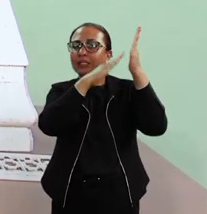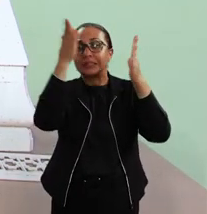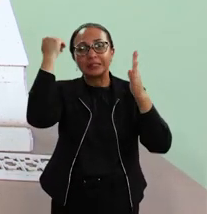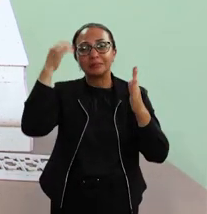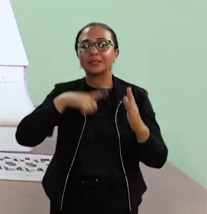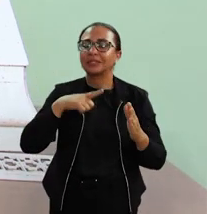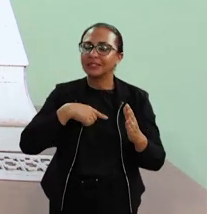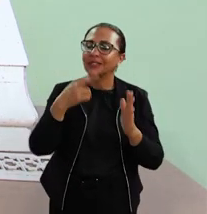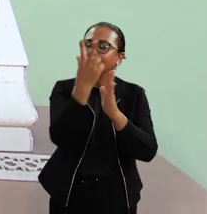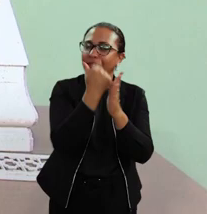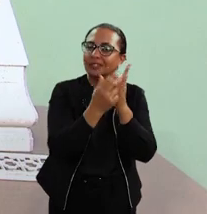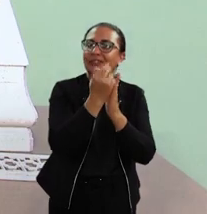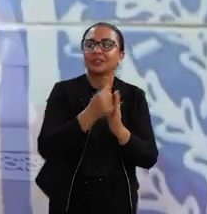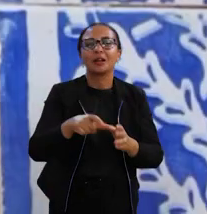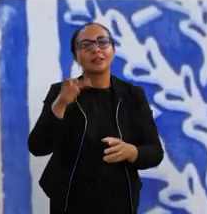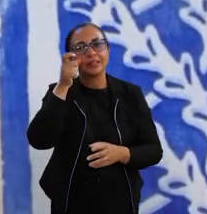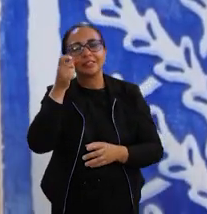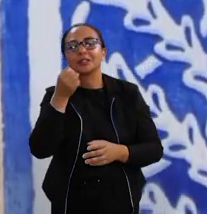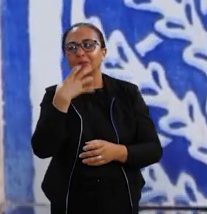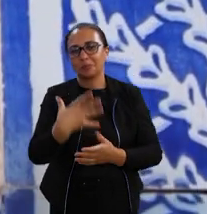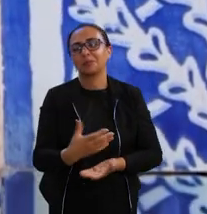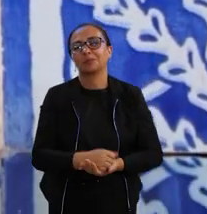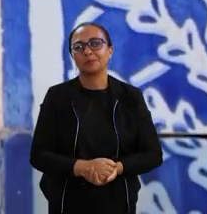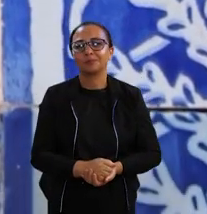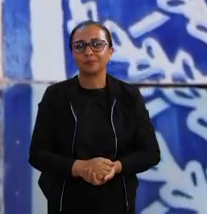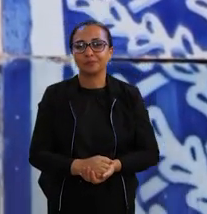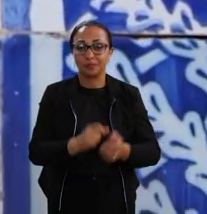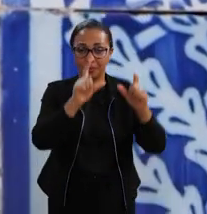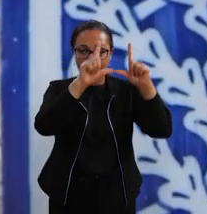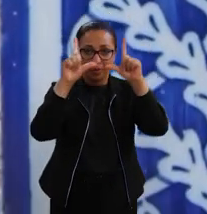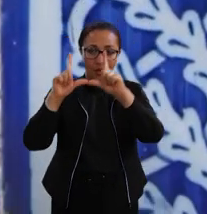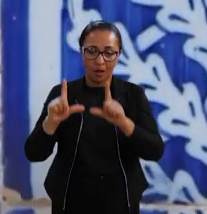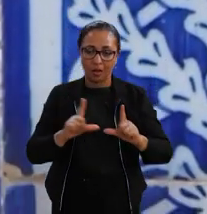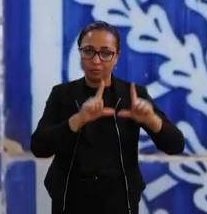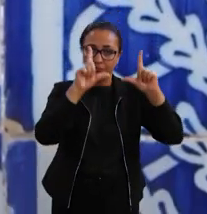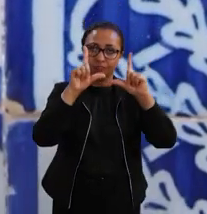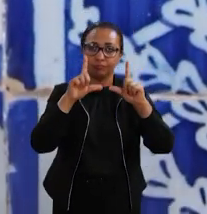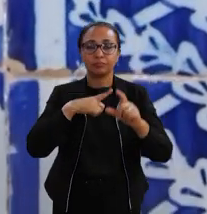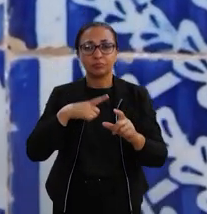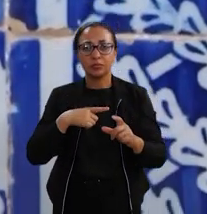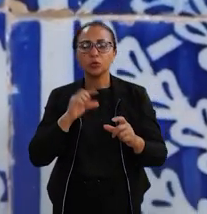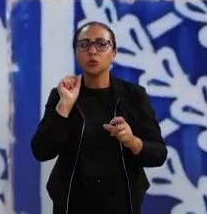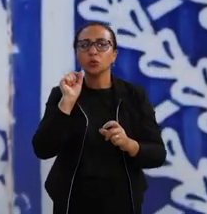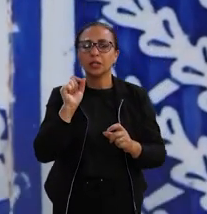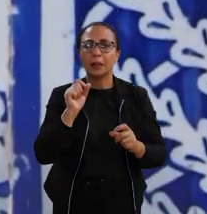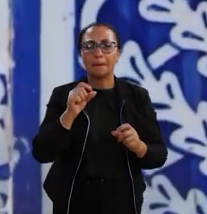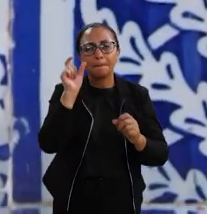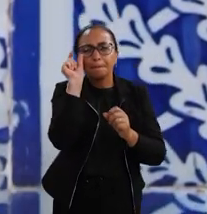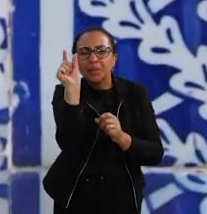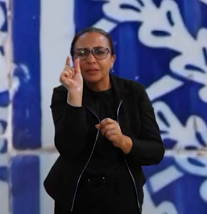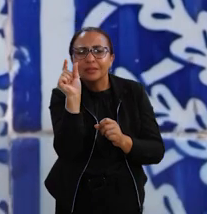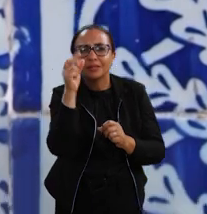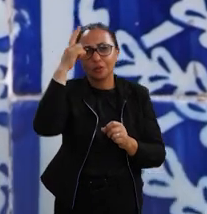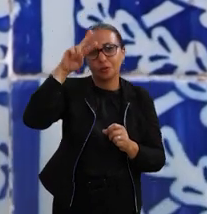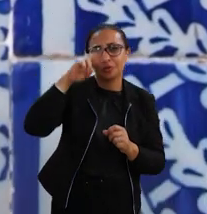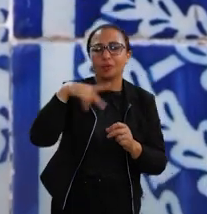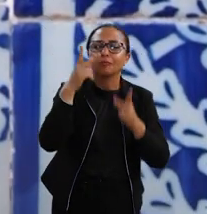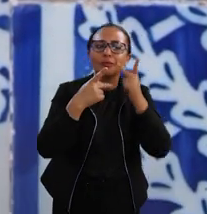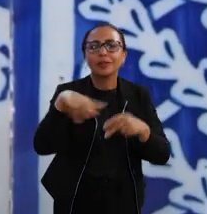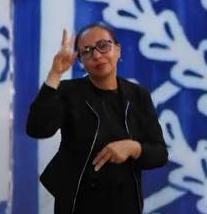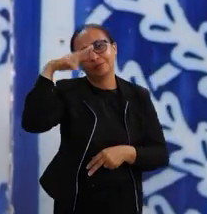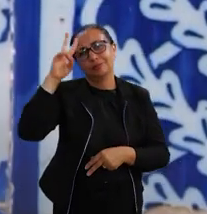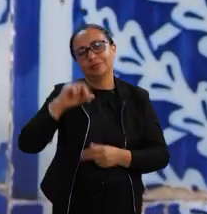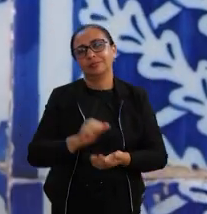desenho, né, seria bastante interessante. Os azulejos, eles são pedaços de história, né? Eles